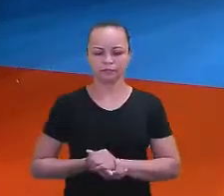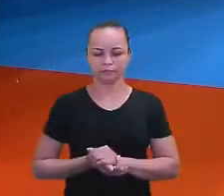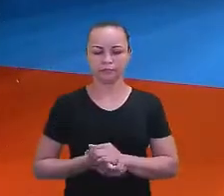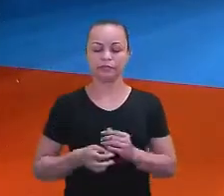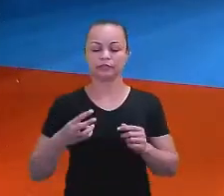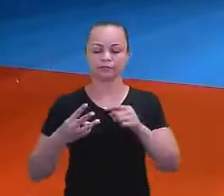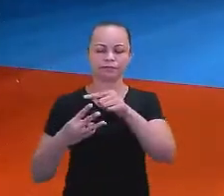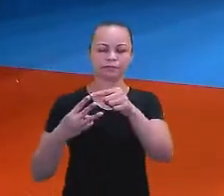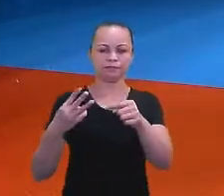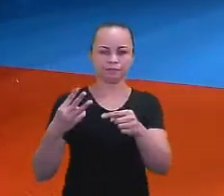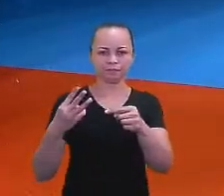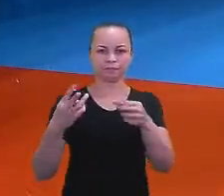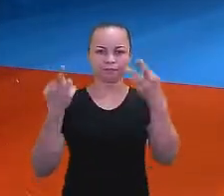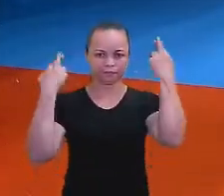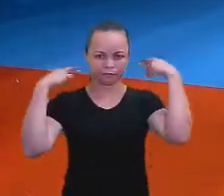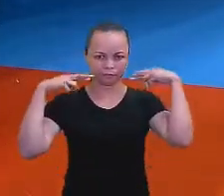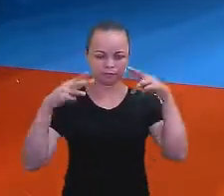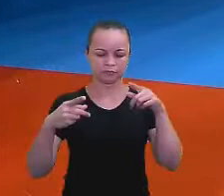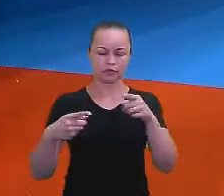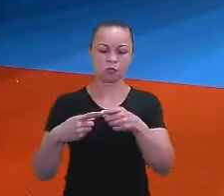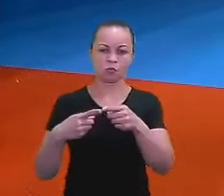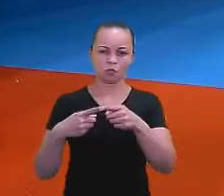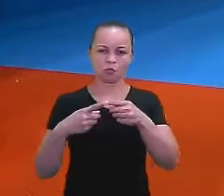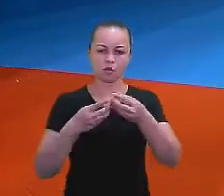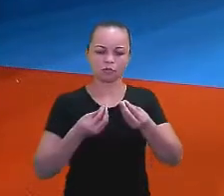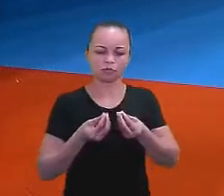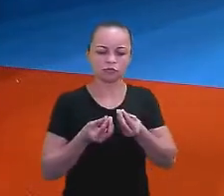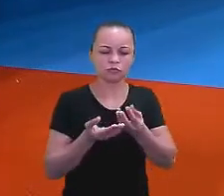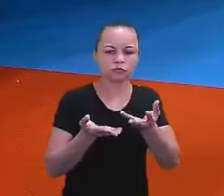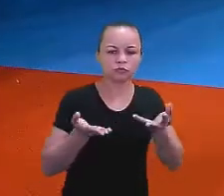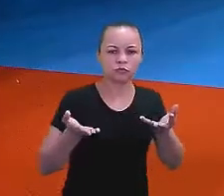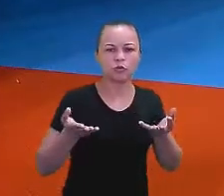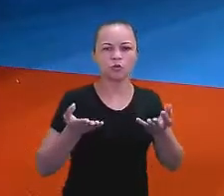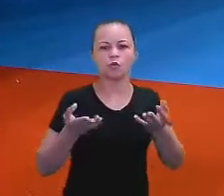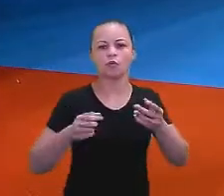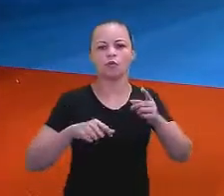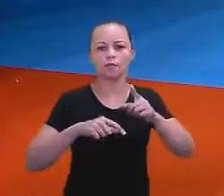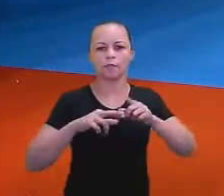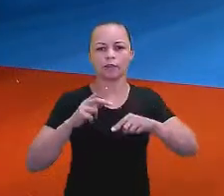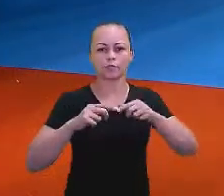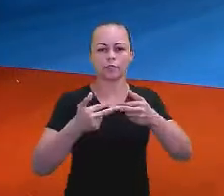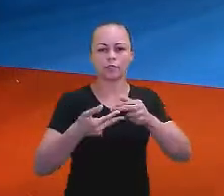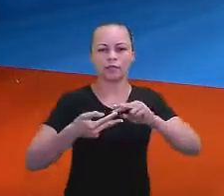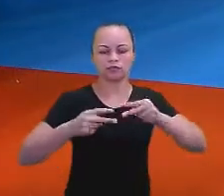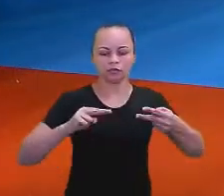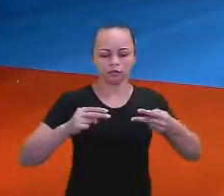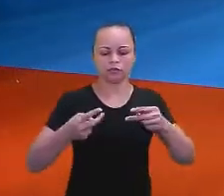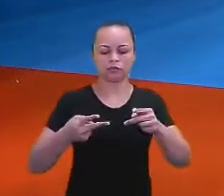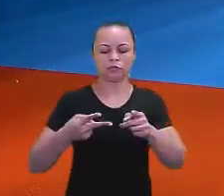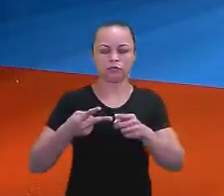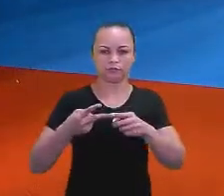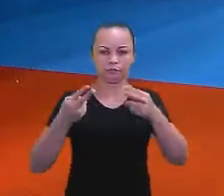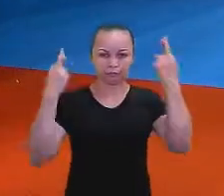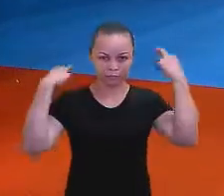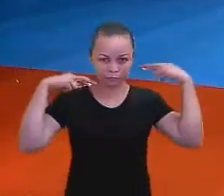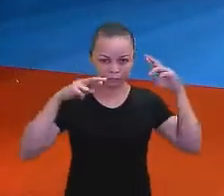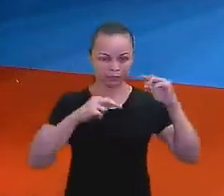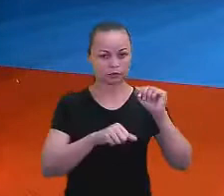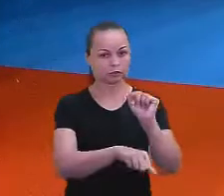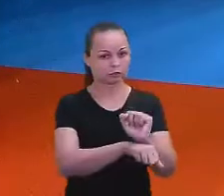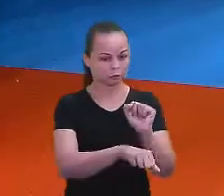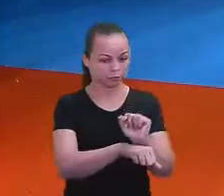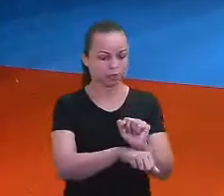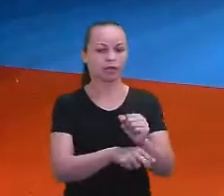3 ovelhas. Uma ovelha que doou material genético, uma onde a ovelha que se espera lá no final do processo